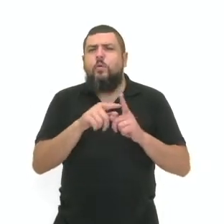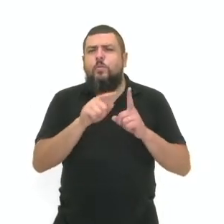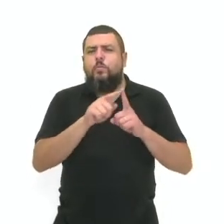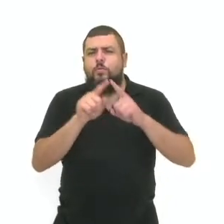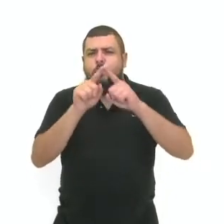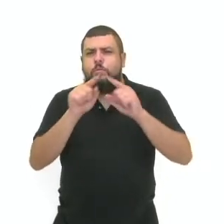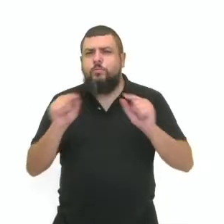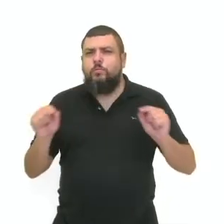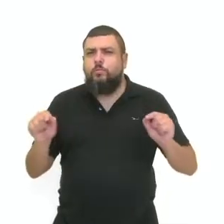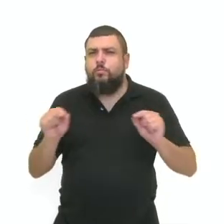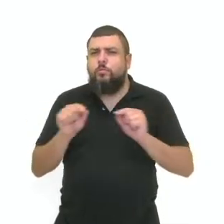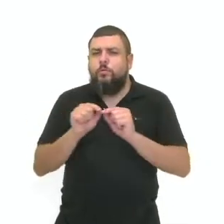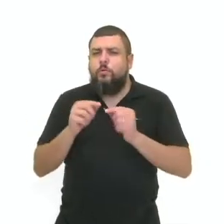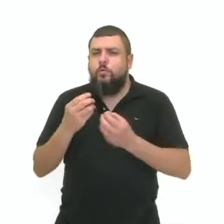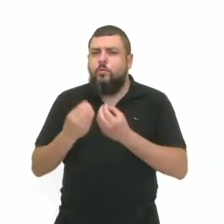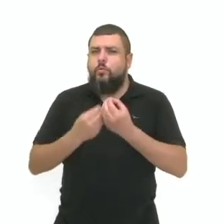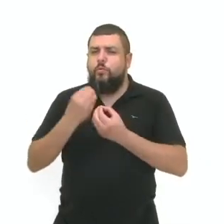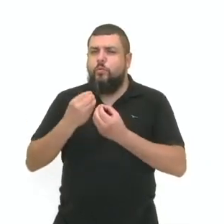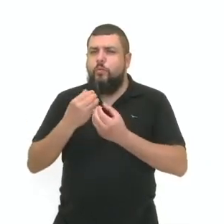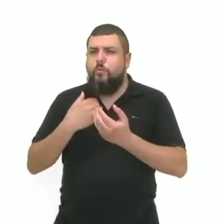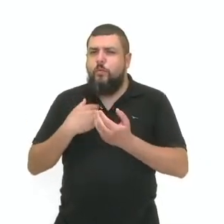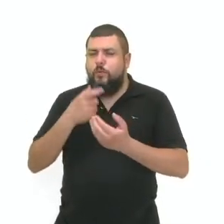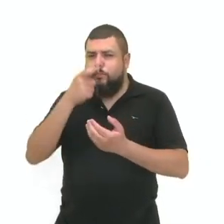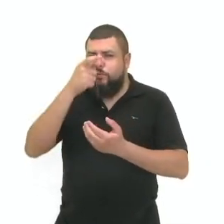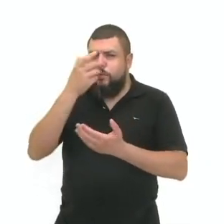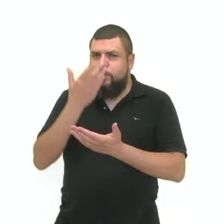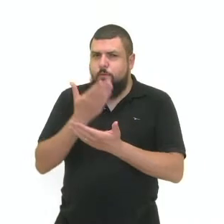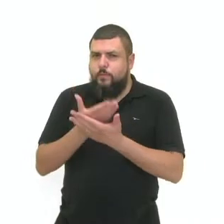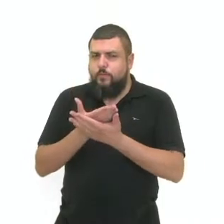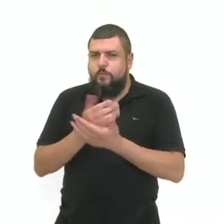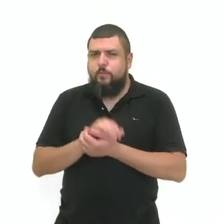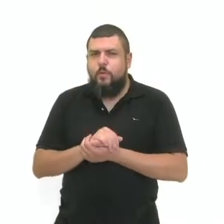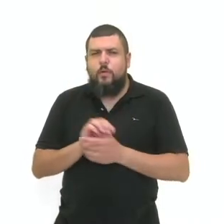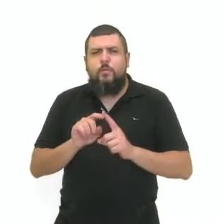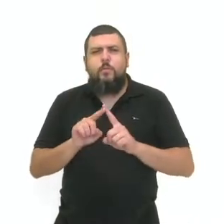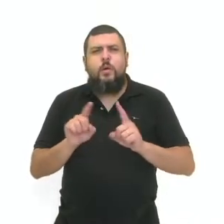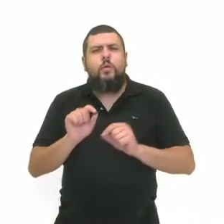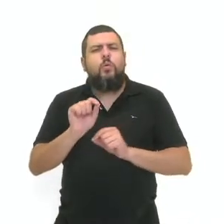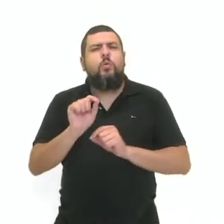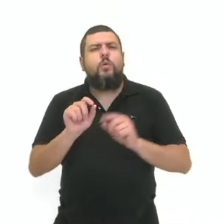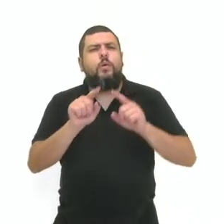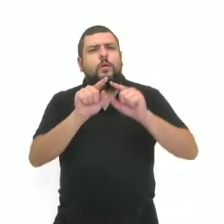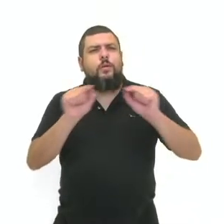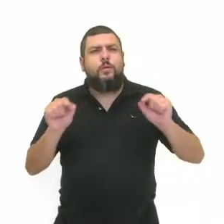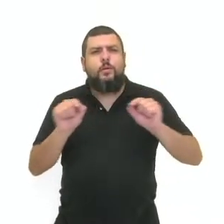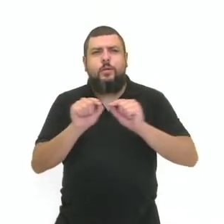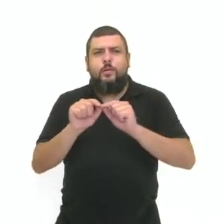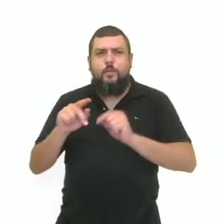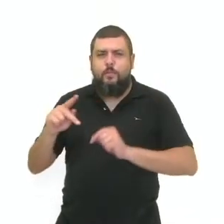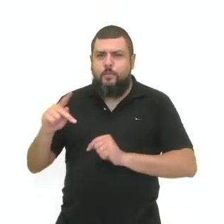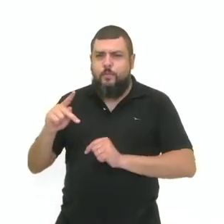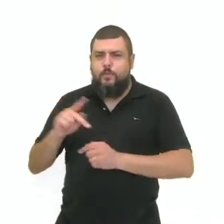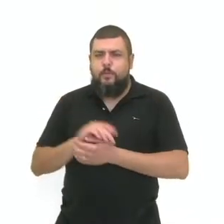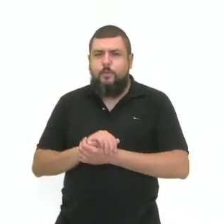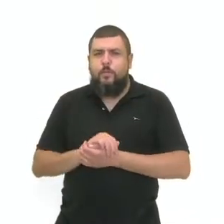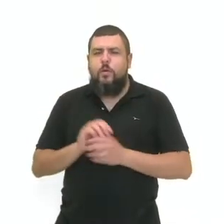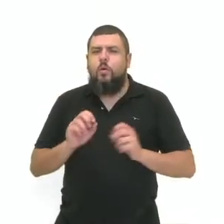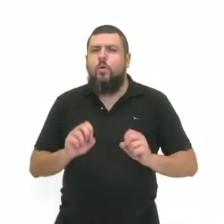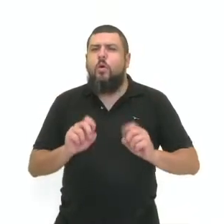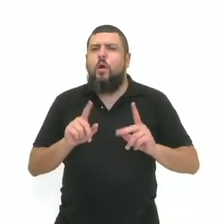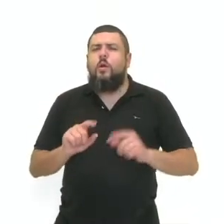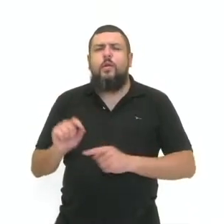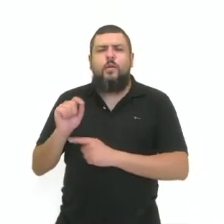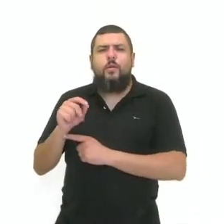nós vamos ver na aula de hoje. Mas o que é o triângulo de Pascal? Então vamos lembrar um pouquinho quem que é o Pascal,